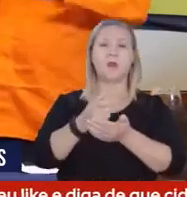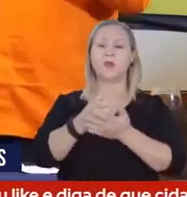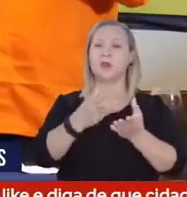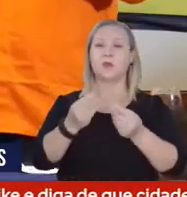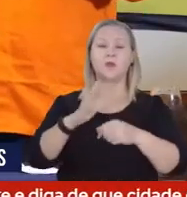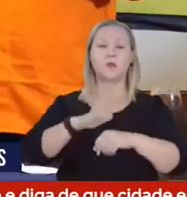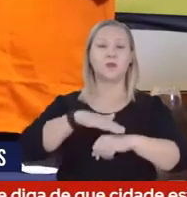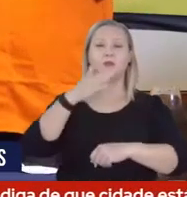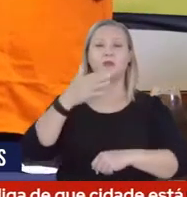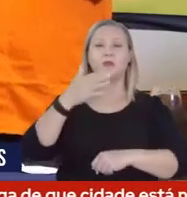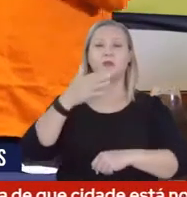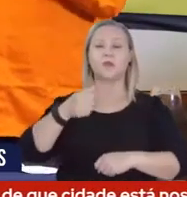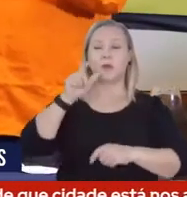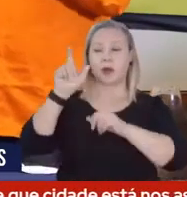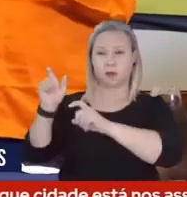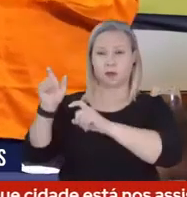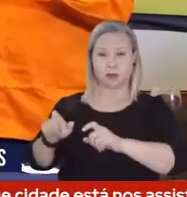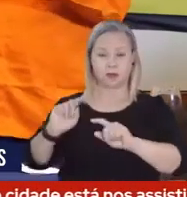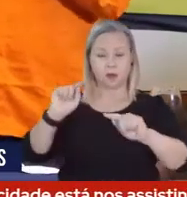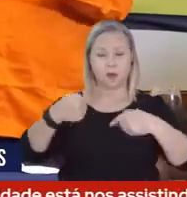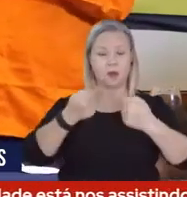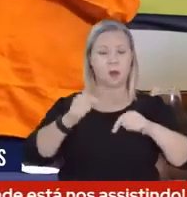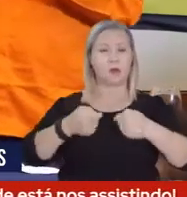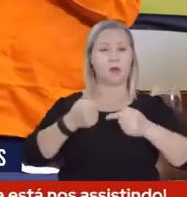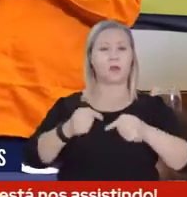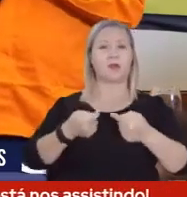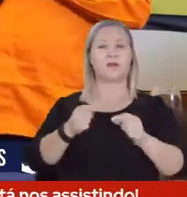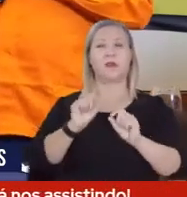desafio. Então, temos que enfrentar